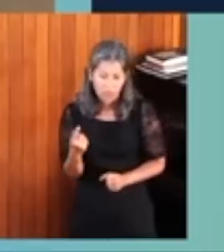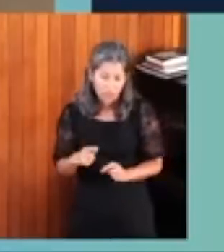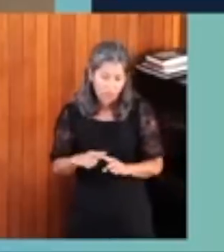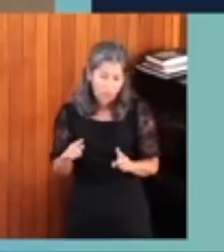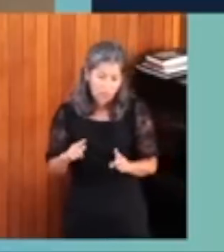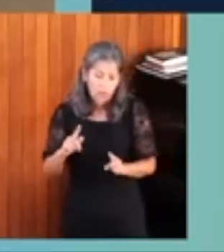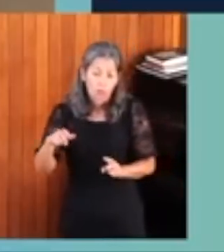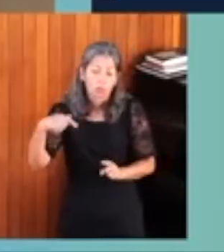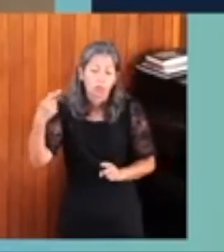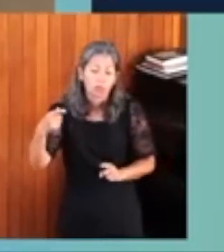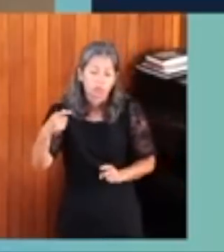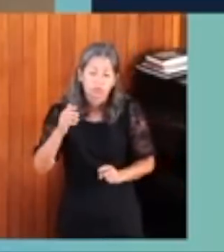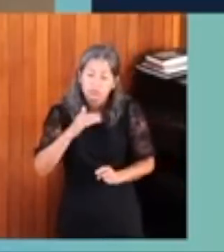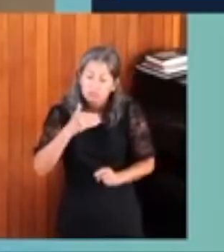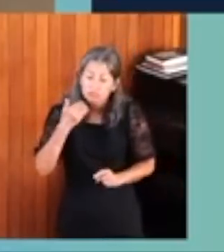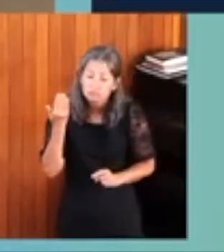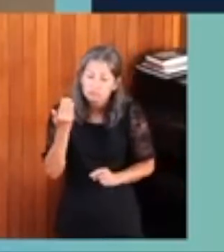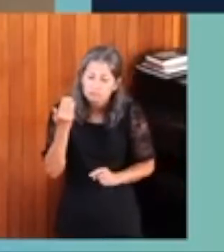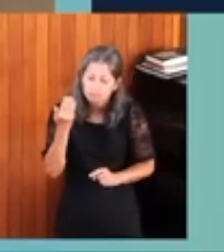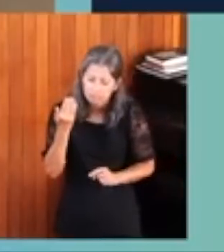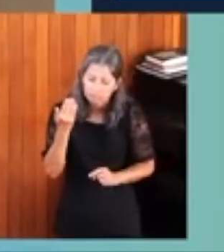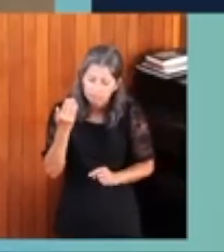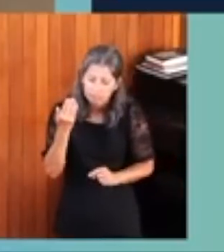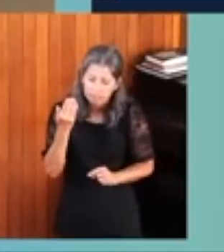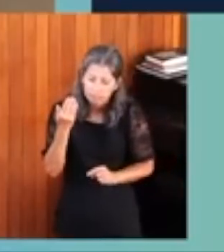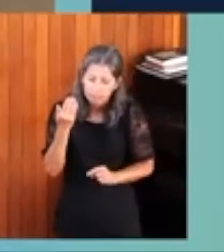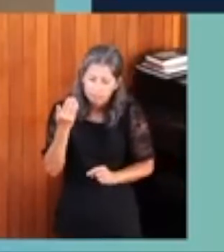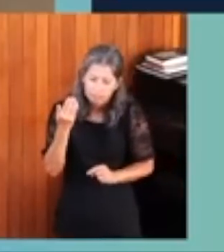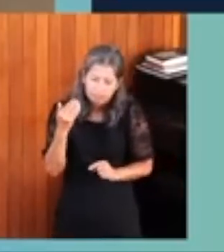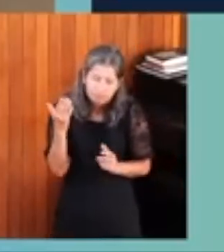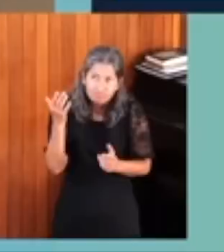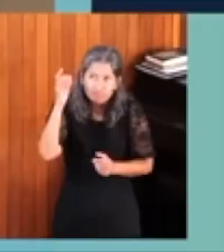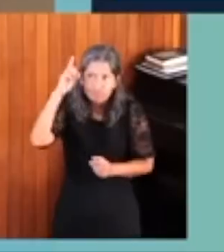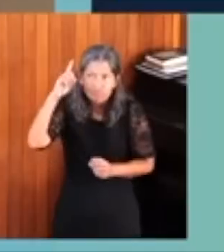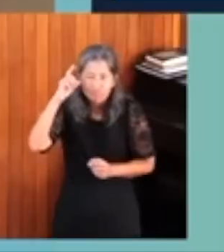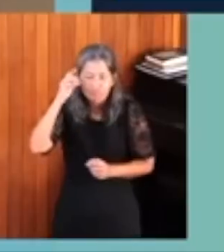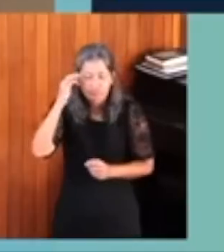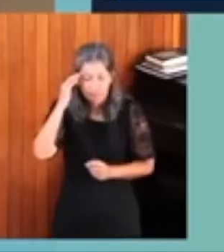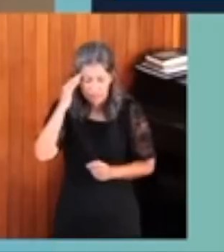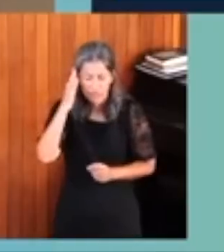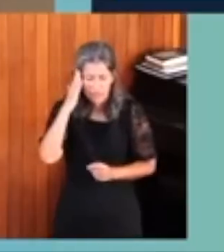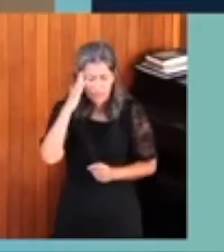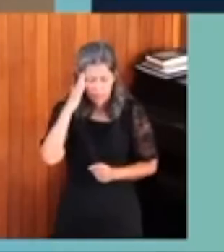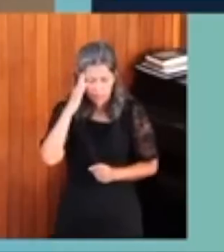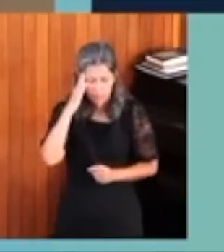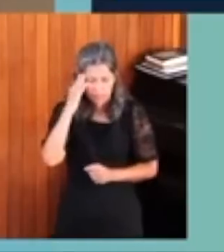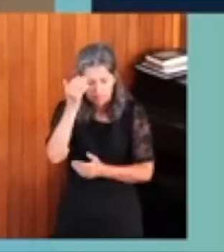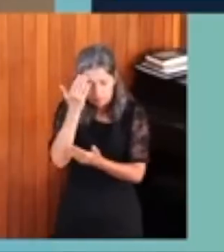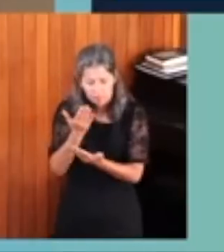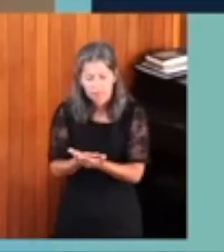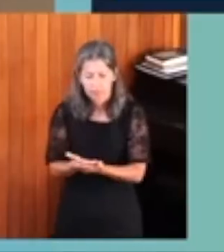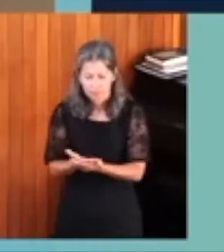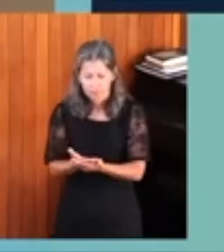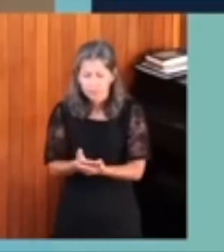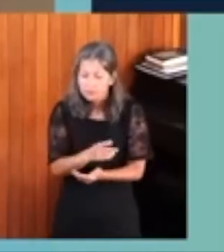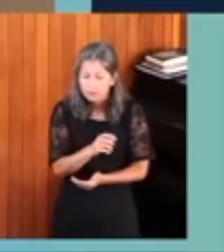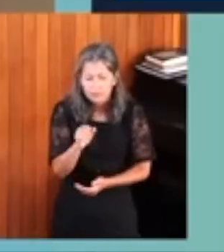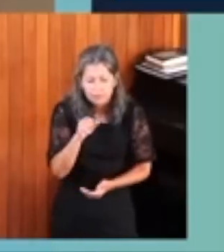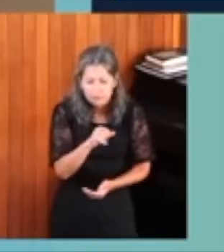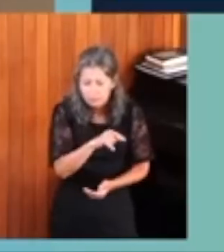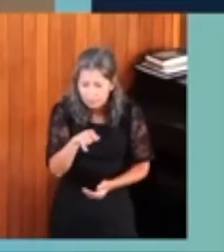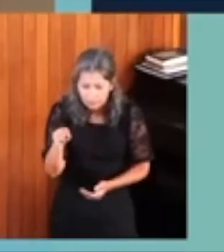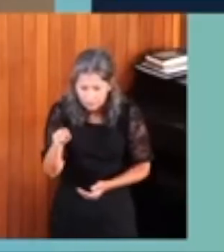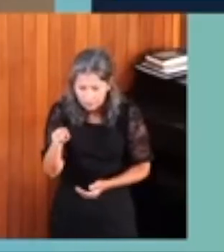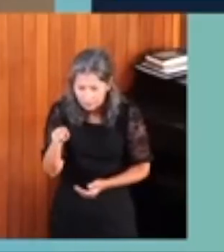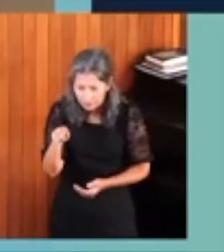nós vão descansar em Jesus antes do fim. Deus sabe, confie em Deus. Se você descansar antes, você vai